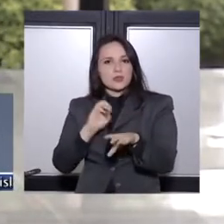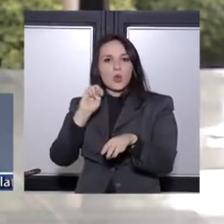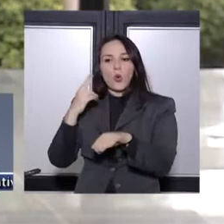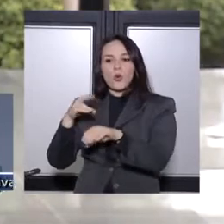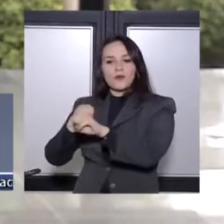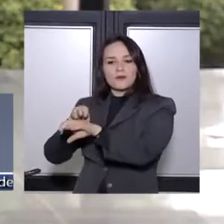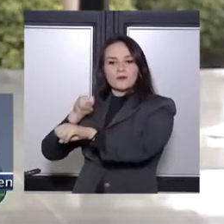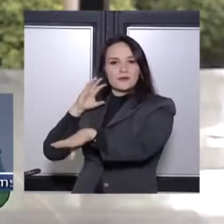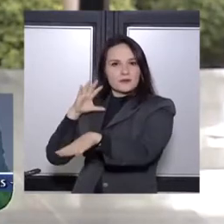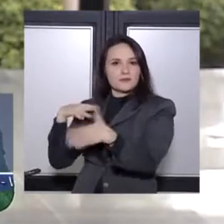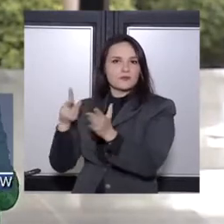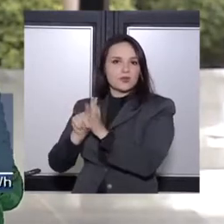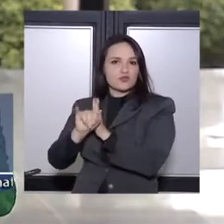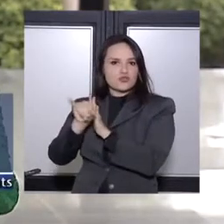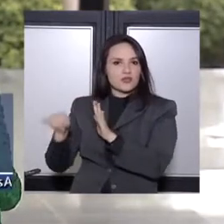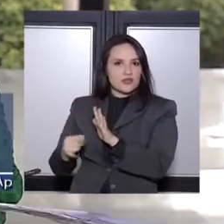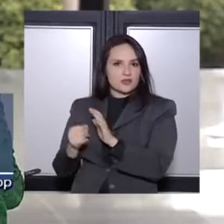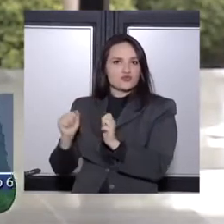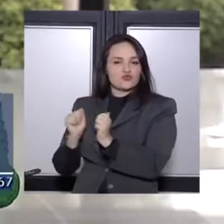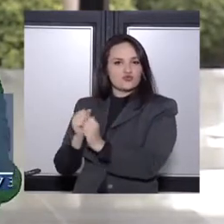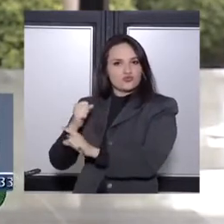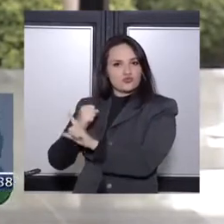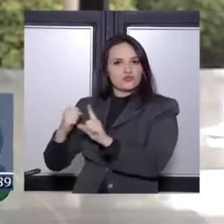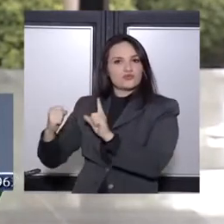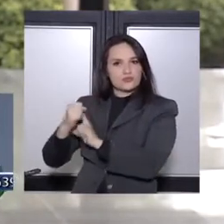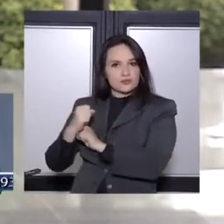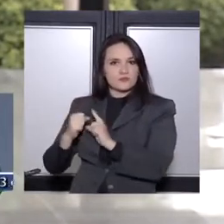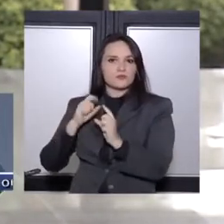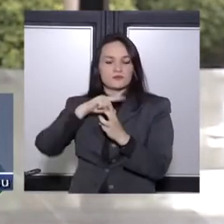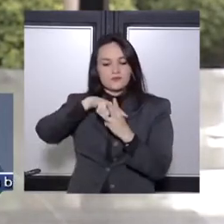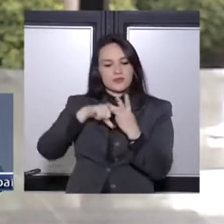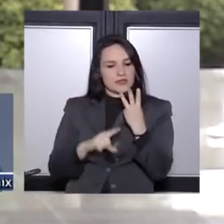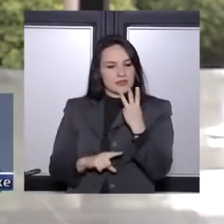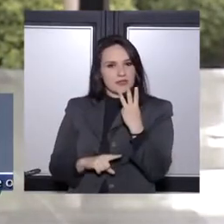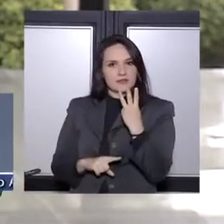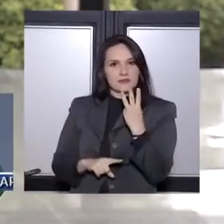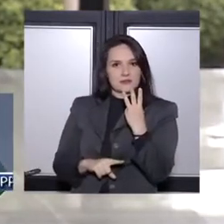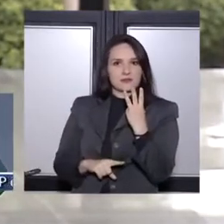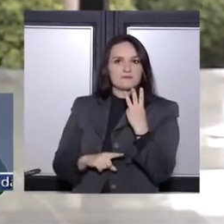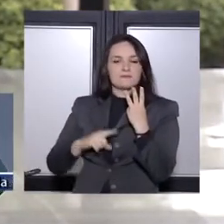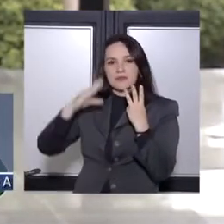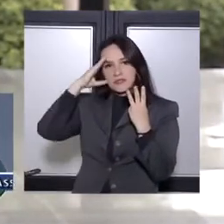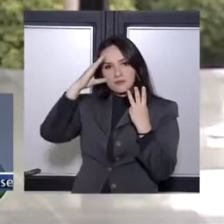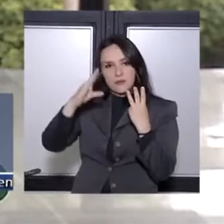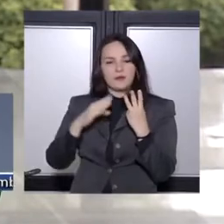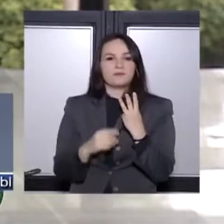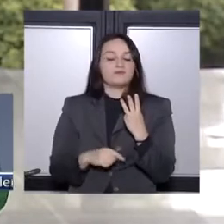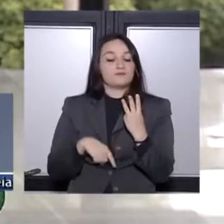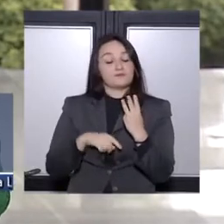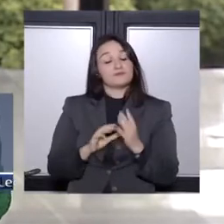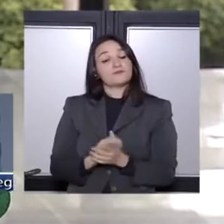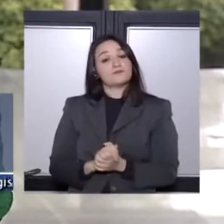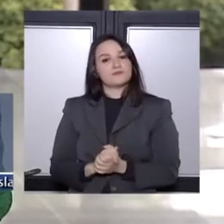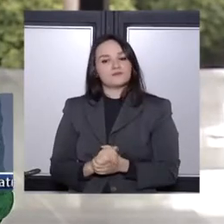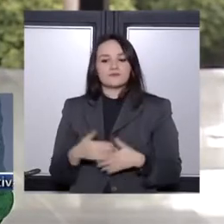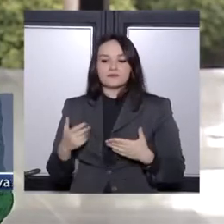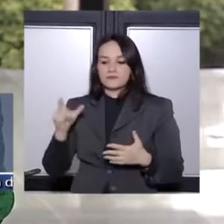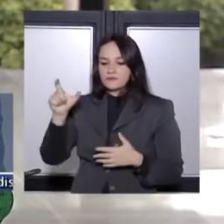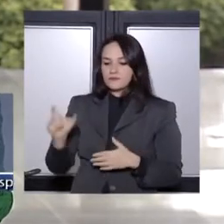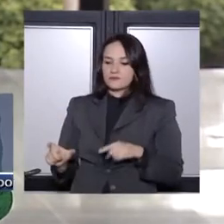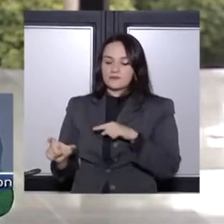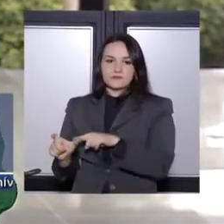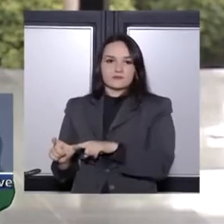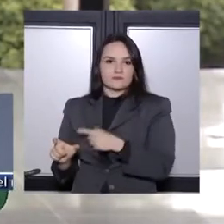que é o tripé da educação superior. Darcy Ribeiro. Vamos falar um pouquinho da